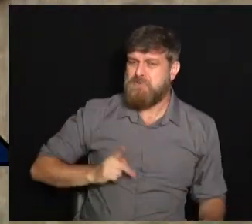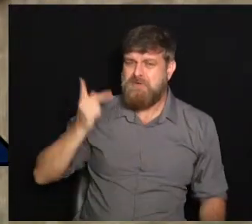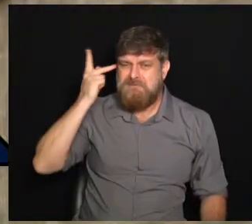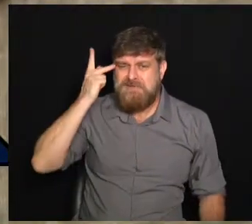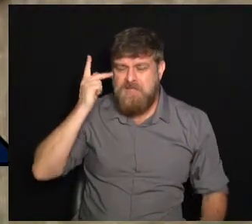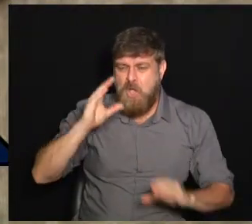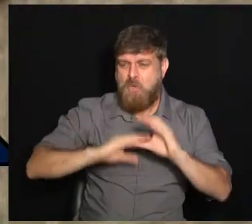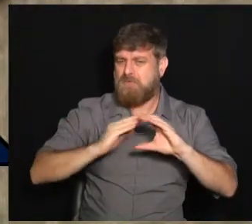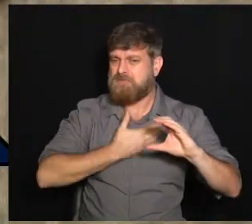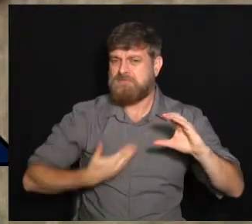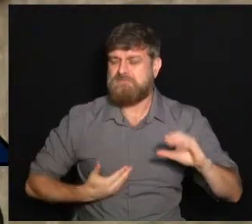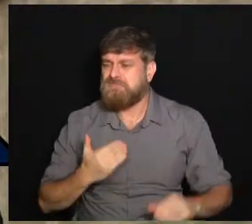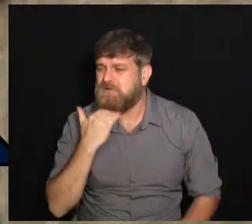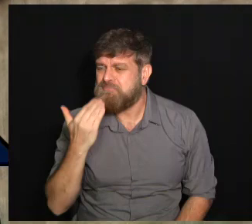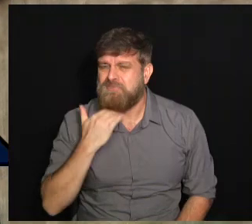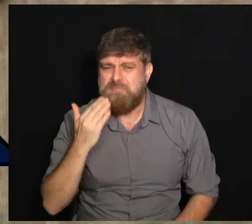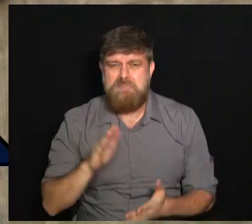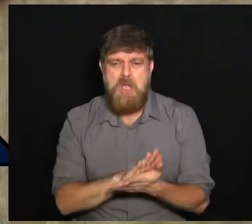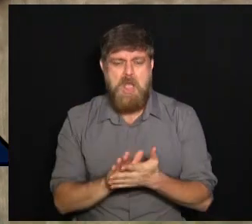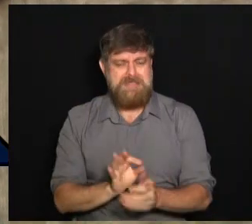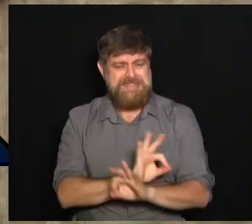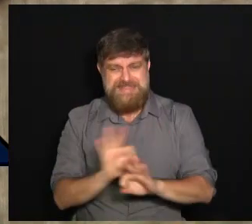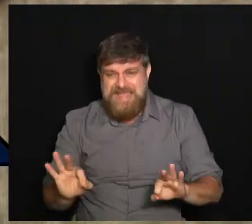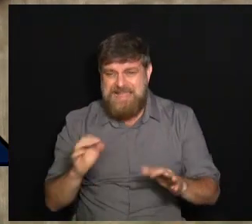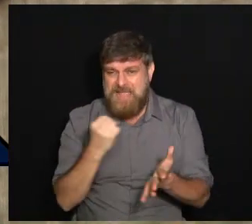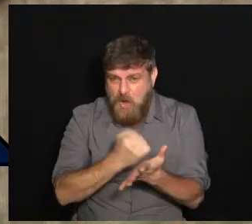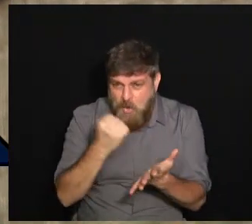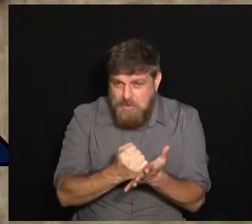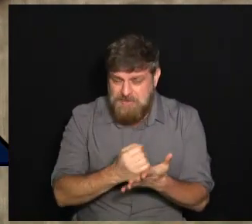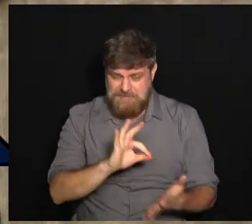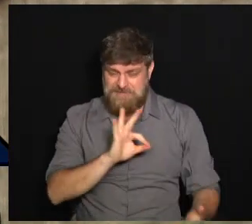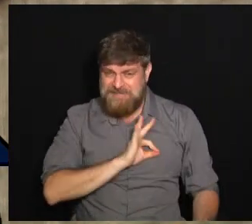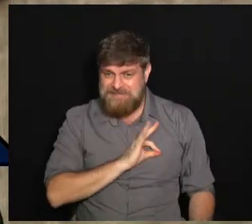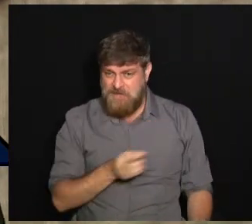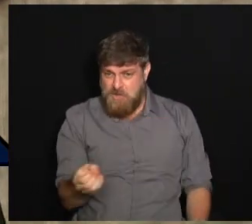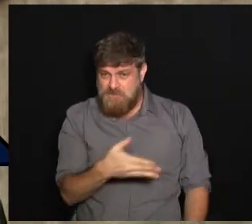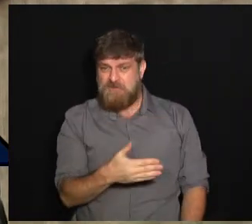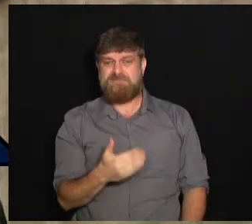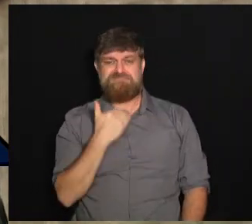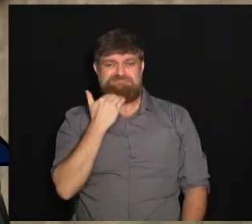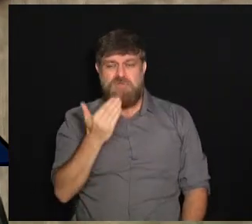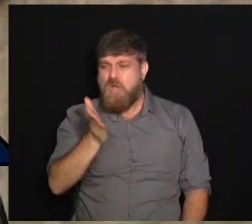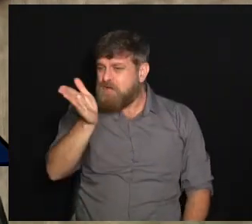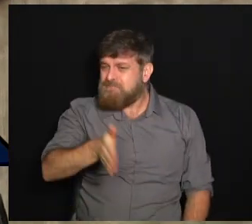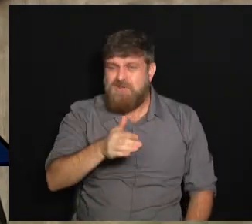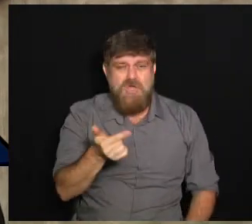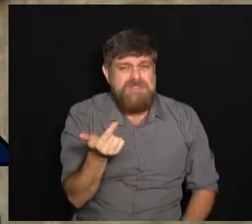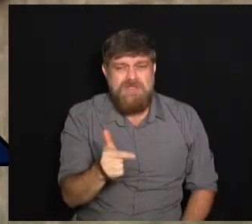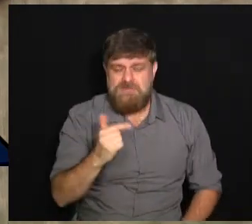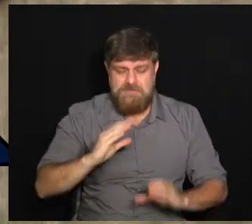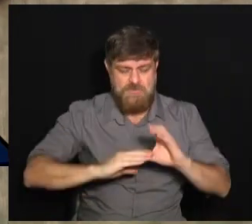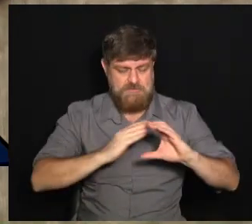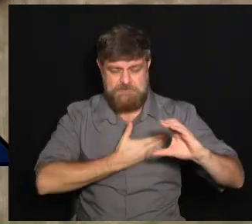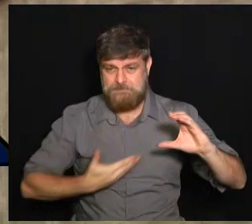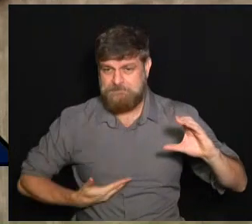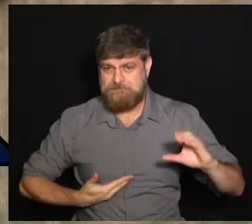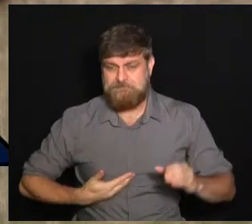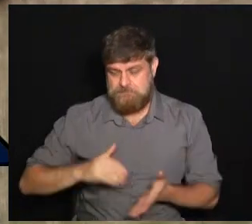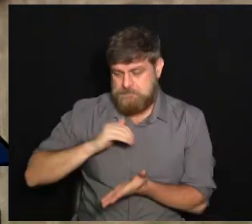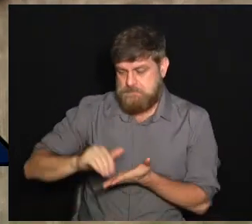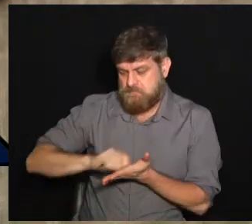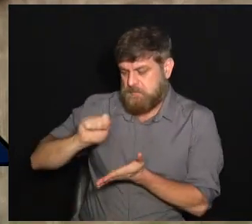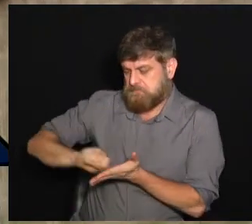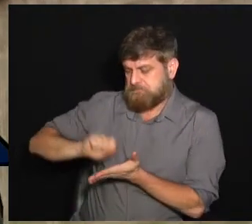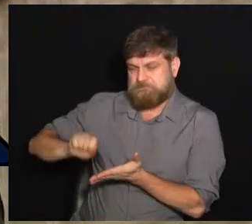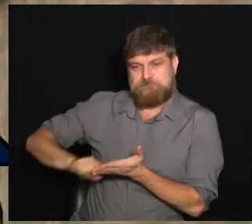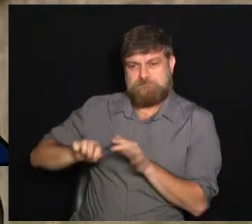fez concursos públicos para contratar novos delegados de polícia, não fez concursos públicos para contratar escrivão,